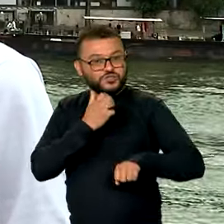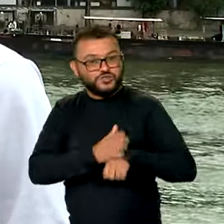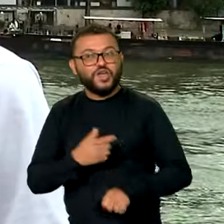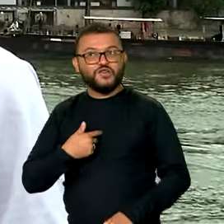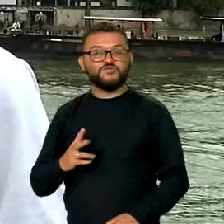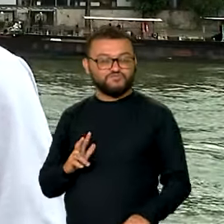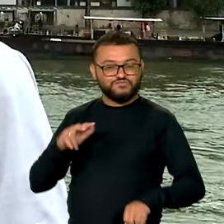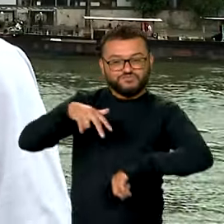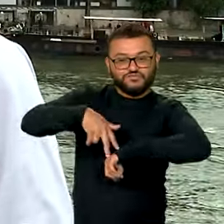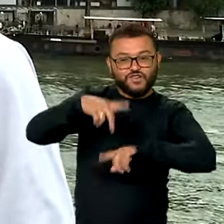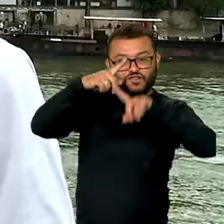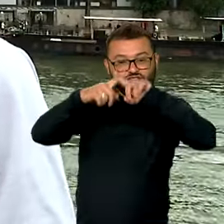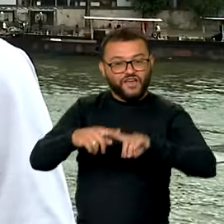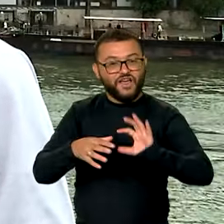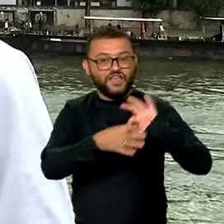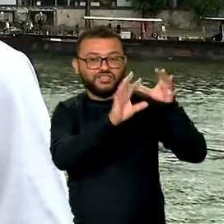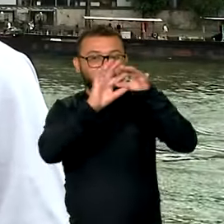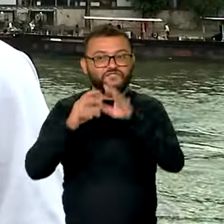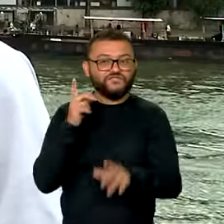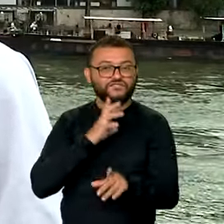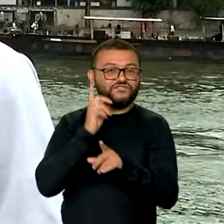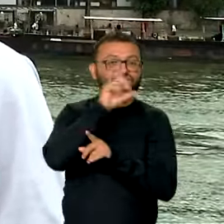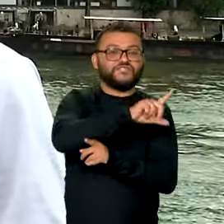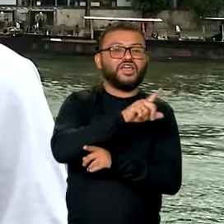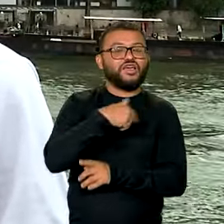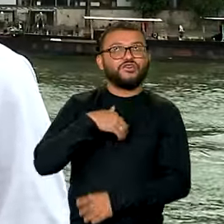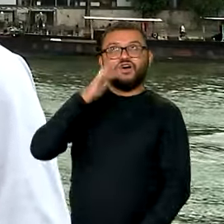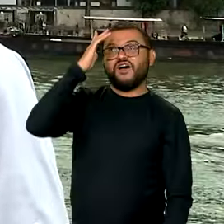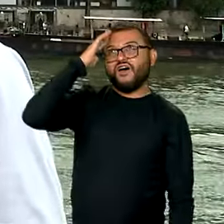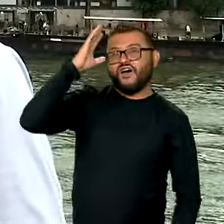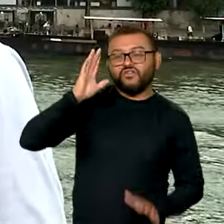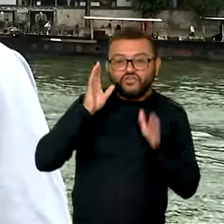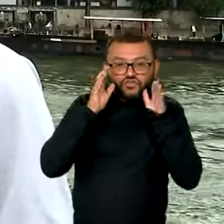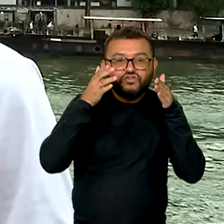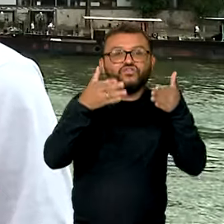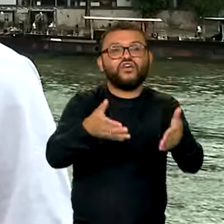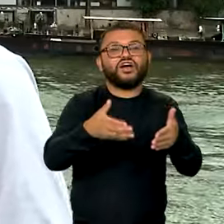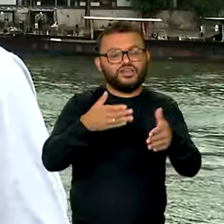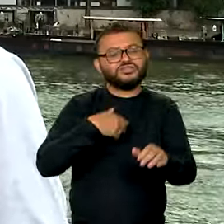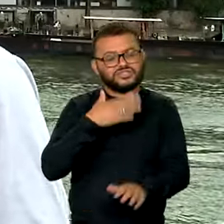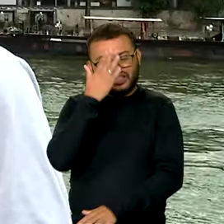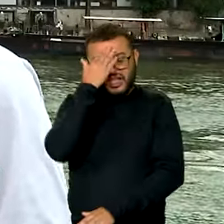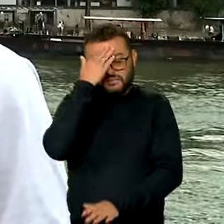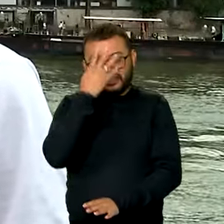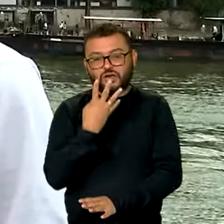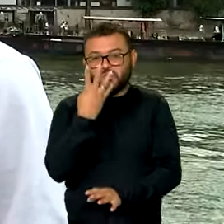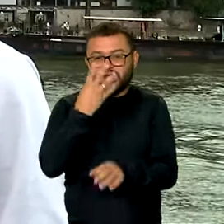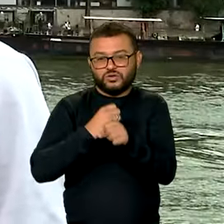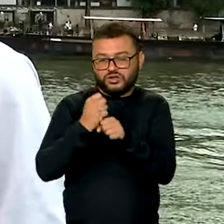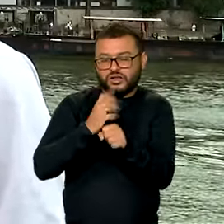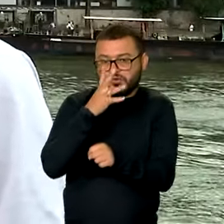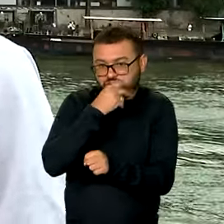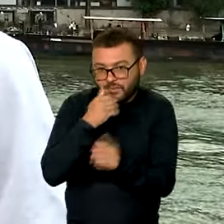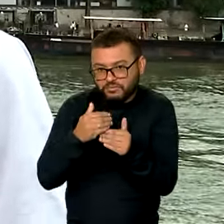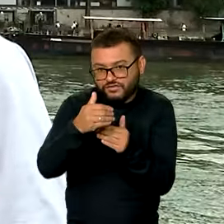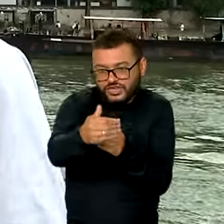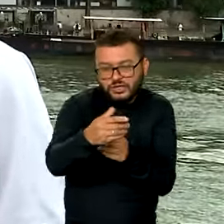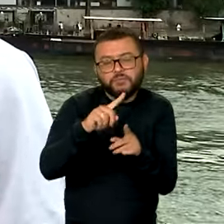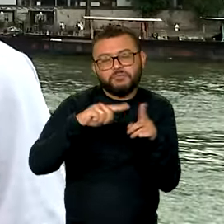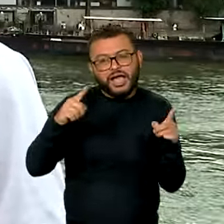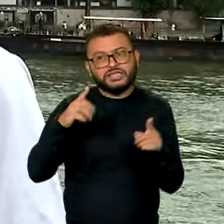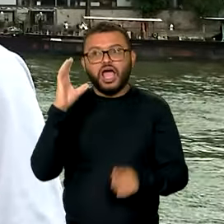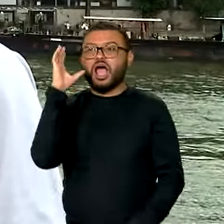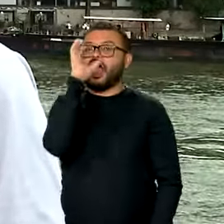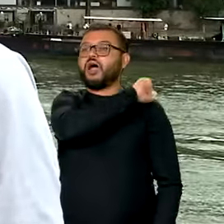nas próximas Olimpíadas. É um sonho, né? Um foco. Eu sei que tá longe ainda, a gente tem 4 anos, mas